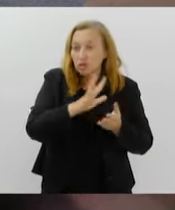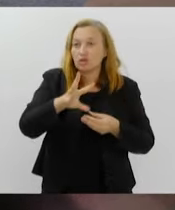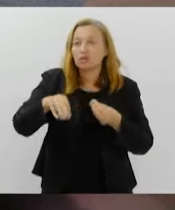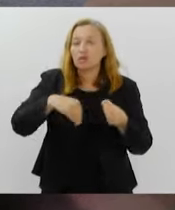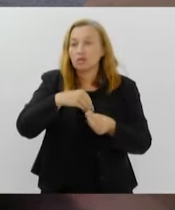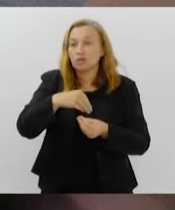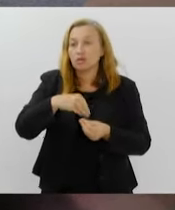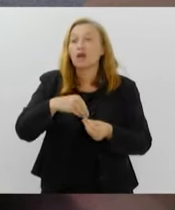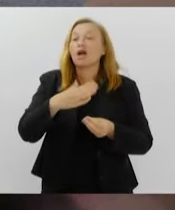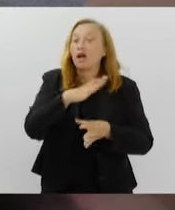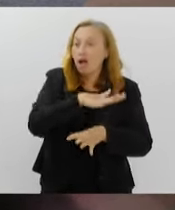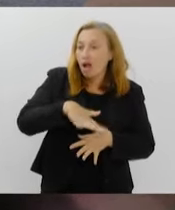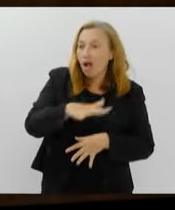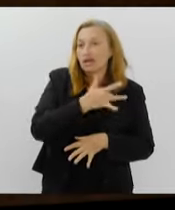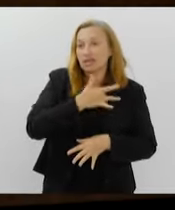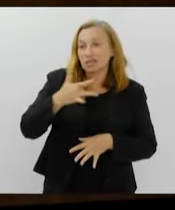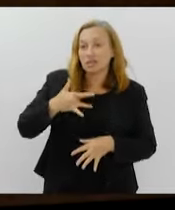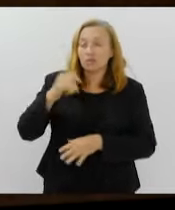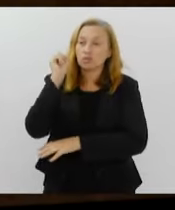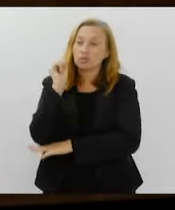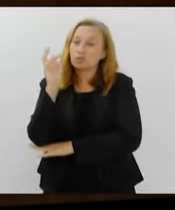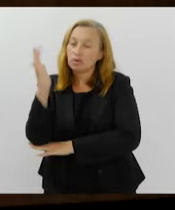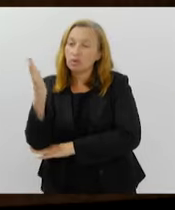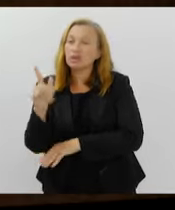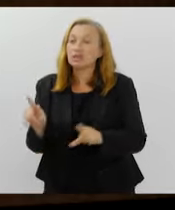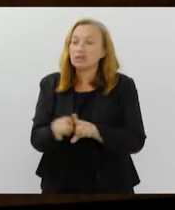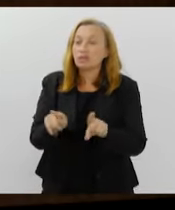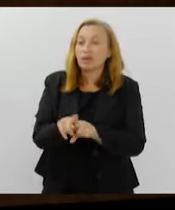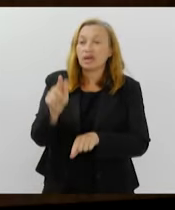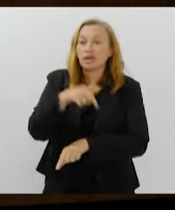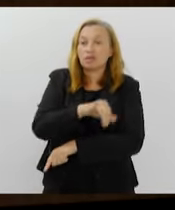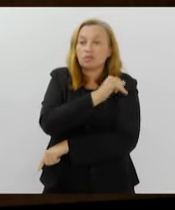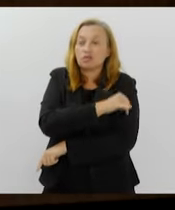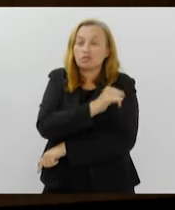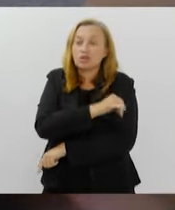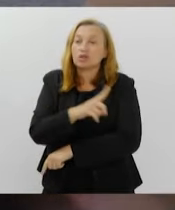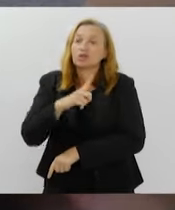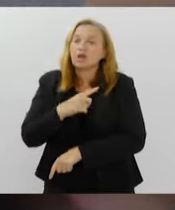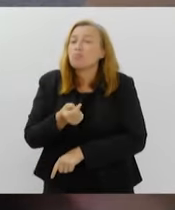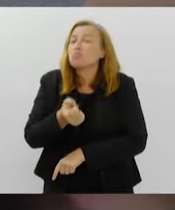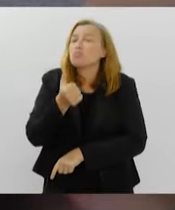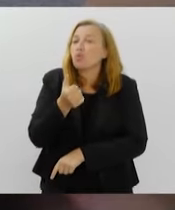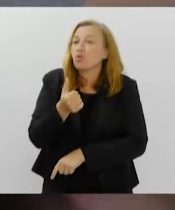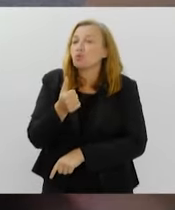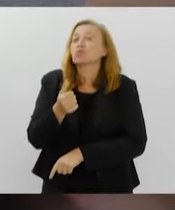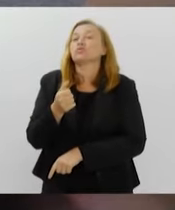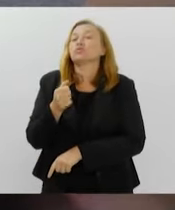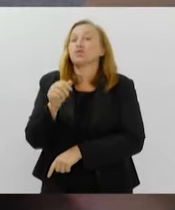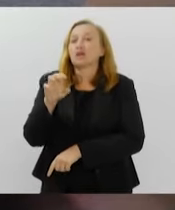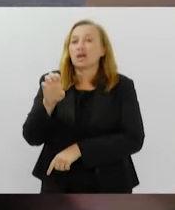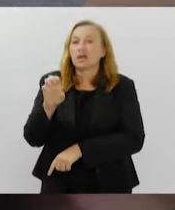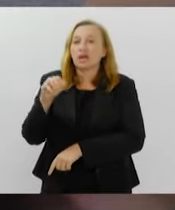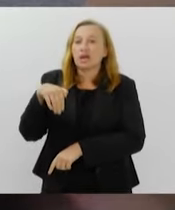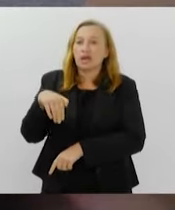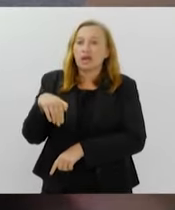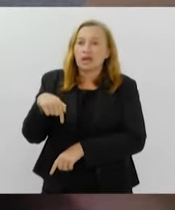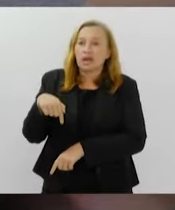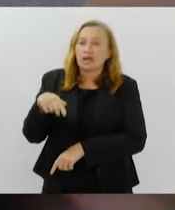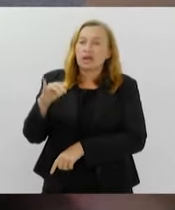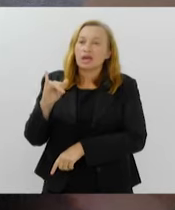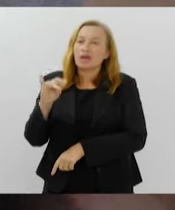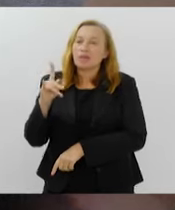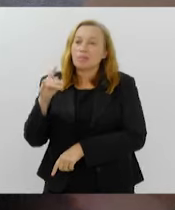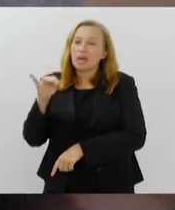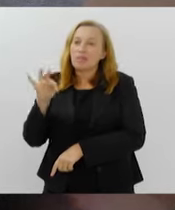área da área de Meio Ambiente e também aqui no Rio de Janeiro nós temos poucos equipamentos com condições